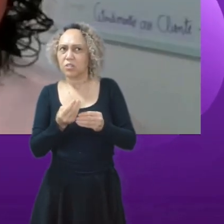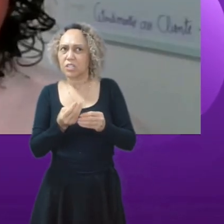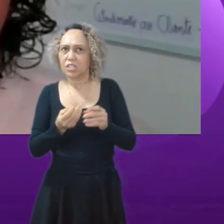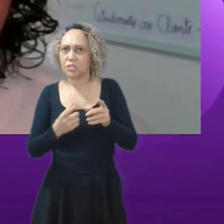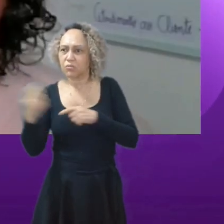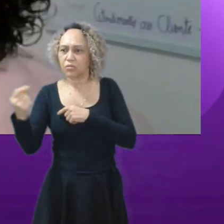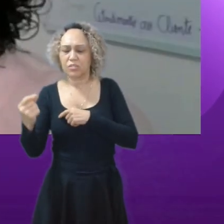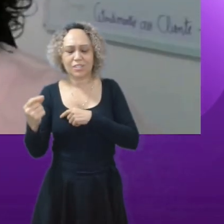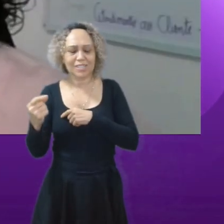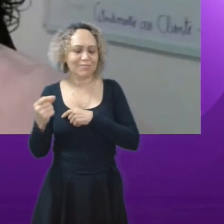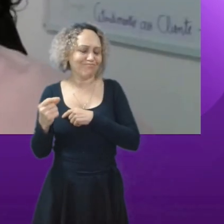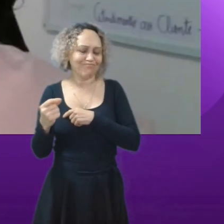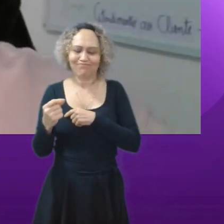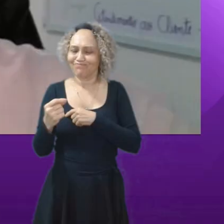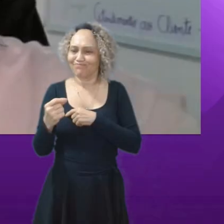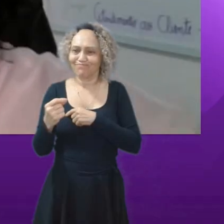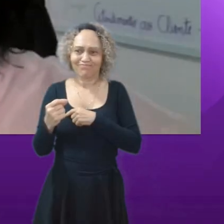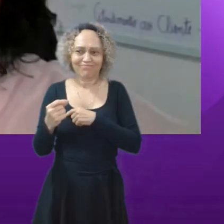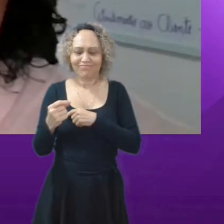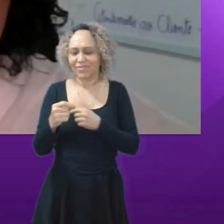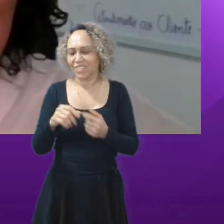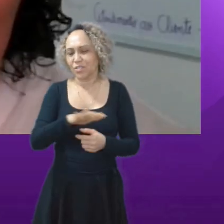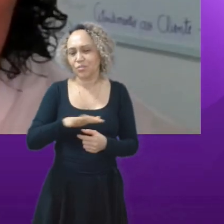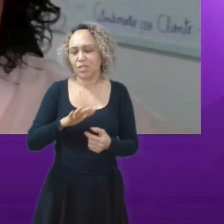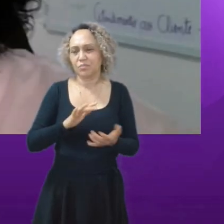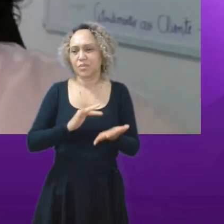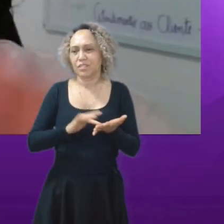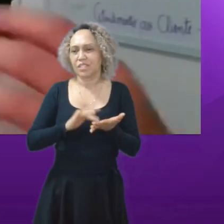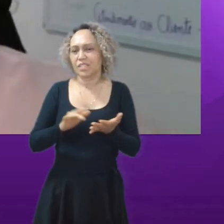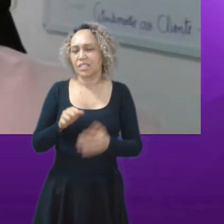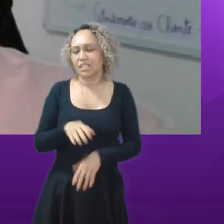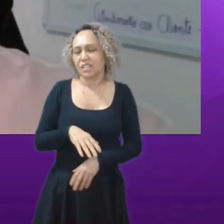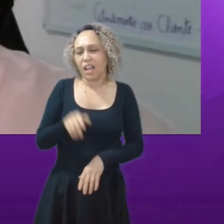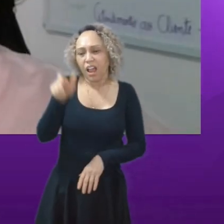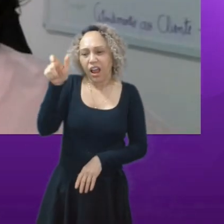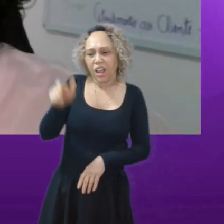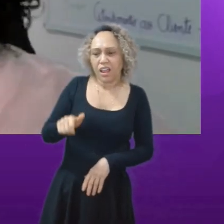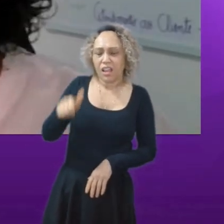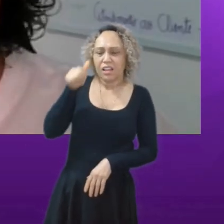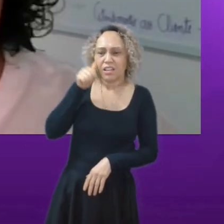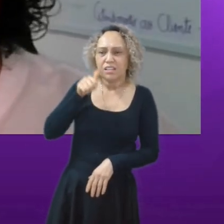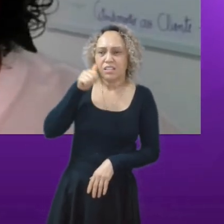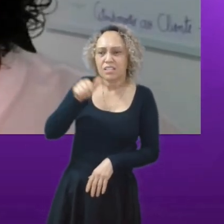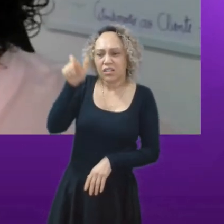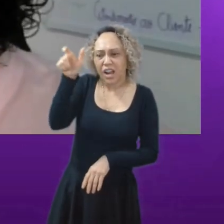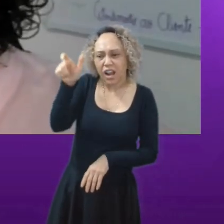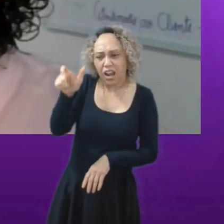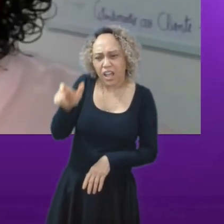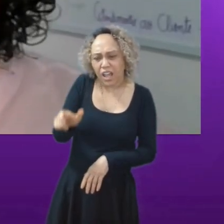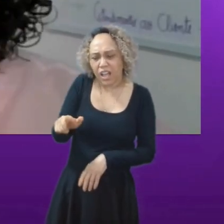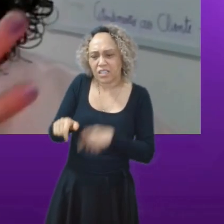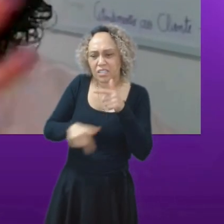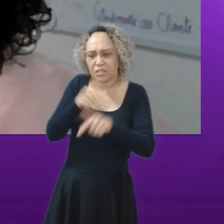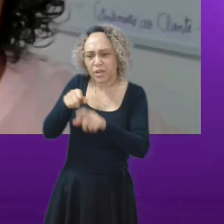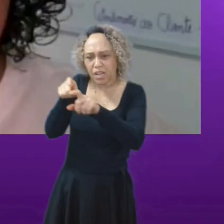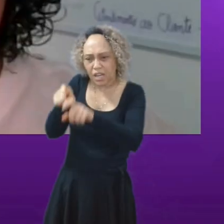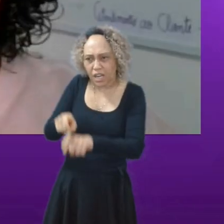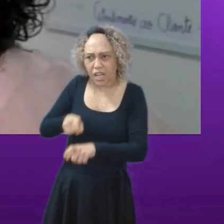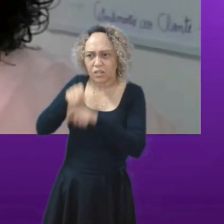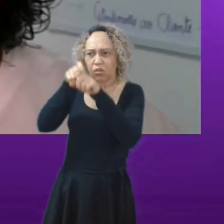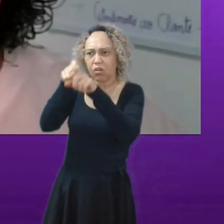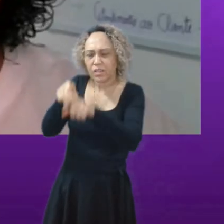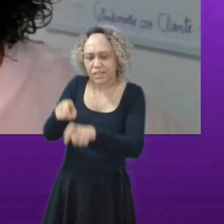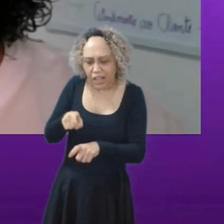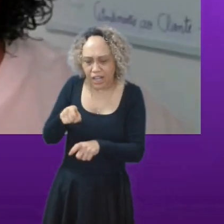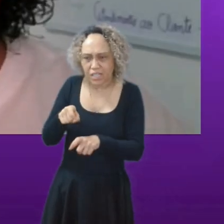ambiente digital. A tiazinha que está lá no roçado, paradinha para comer o almoço